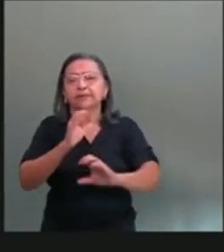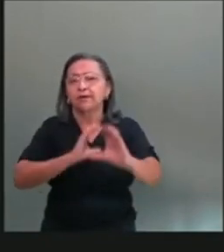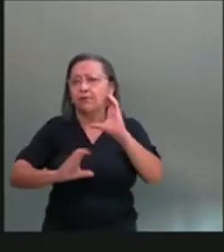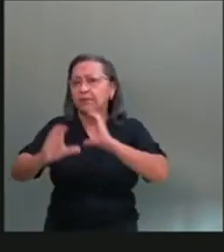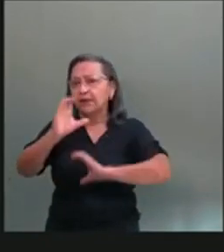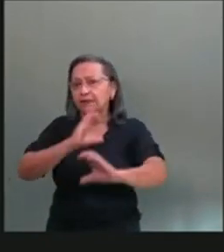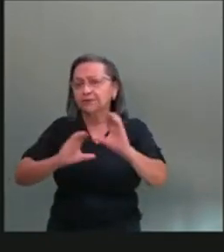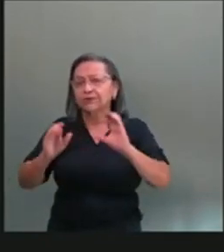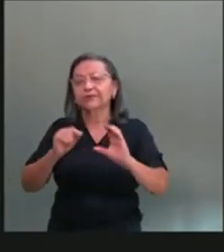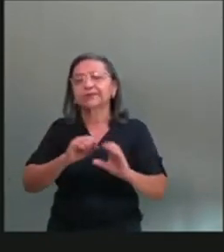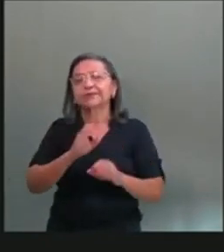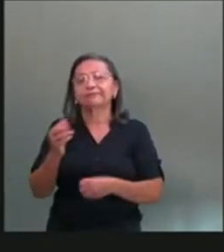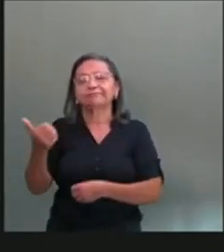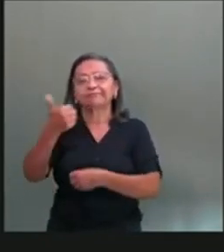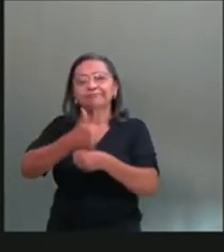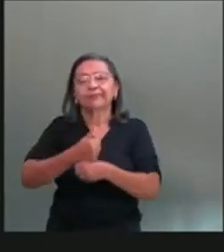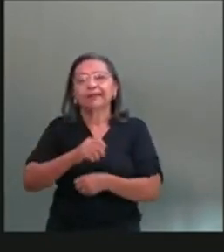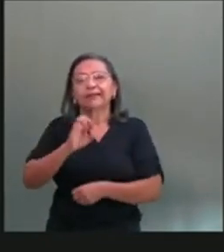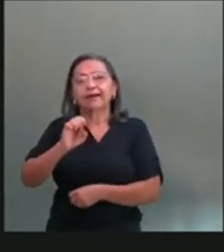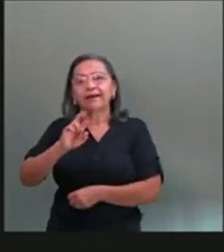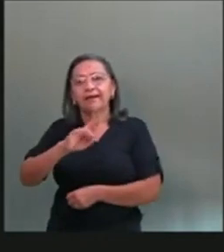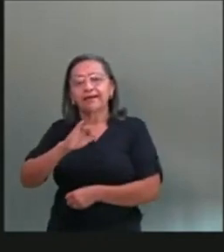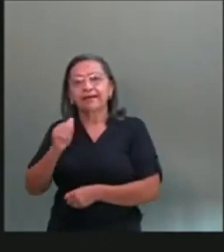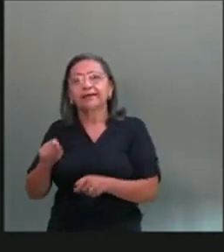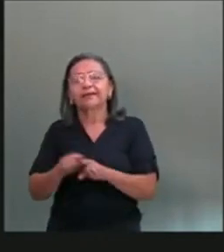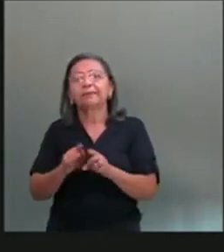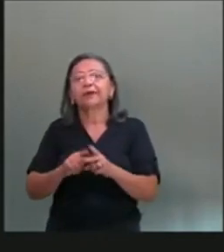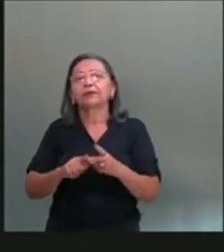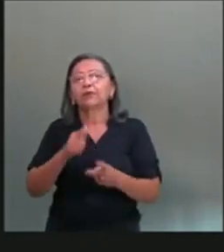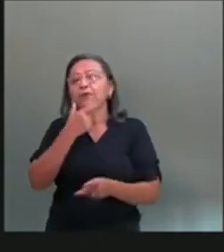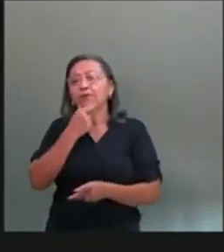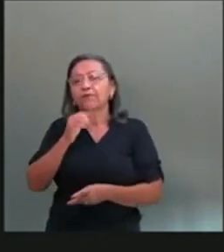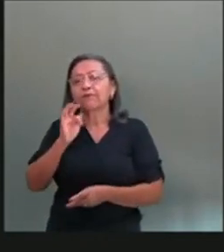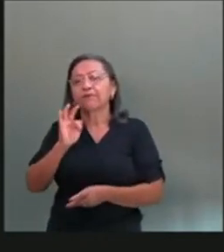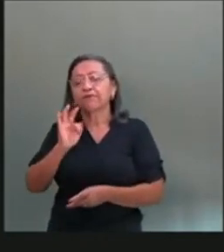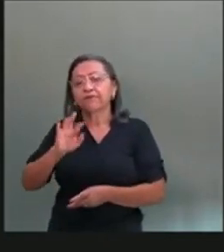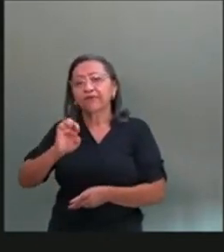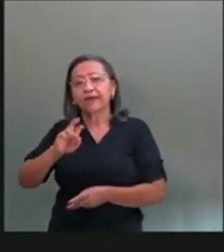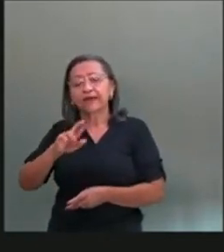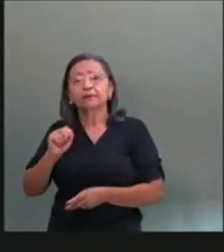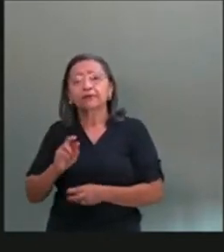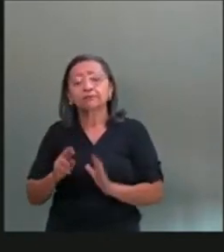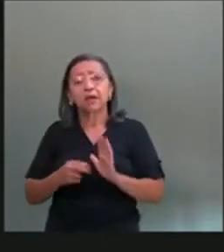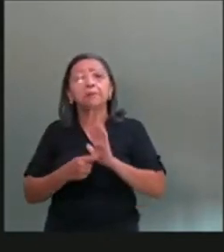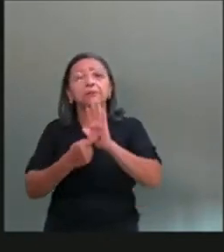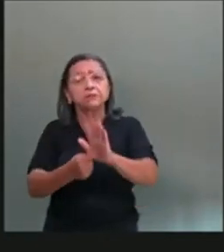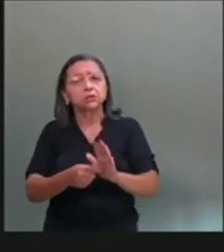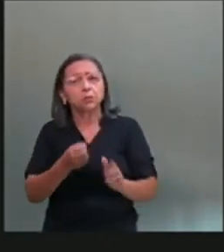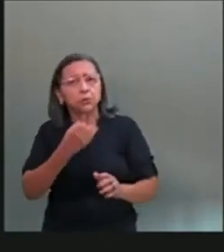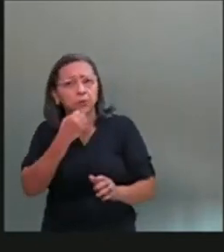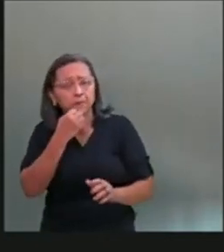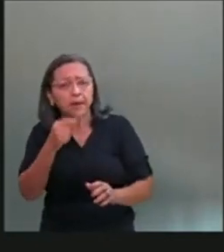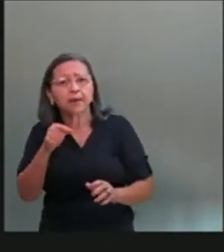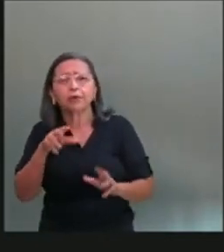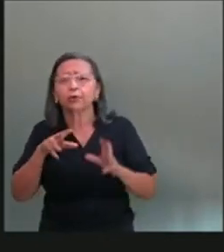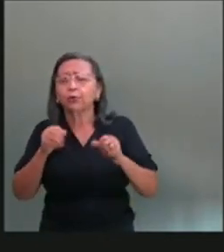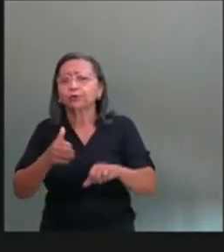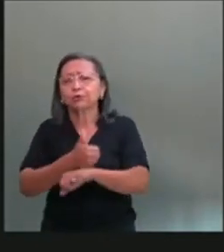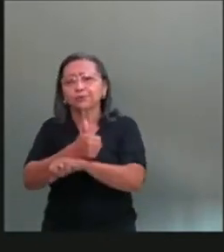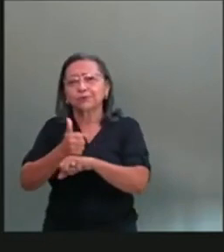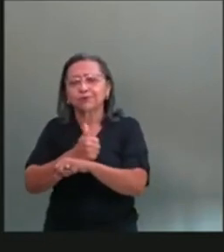comunicação em nome da Érica e também do Fernando César Mesquita, né, que representam muito bem esses